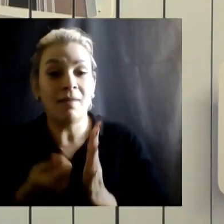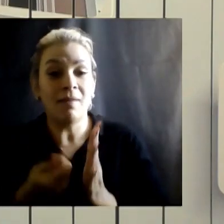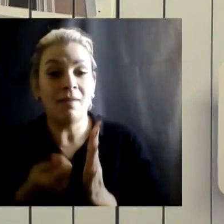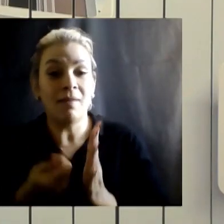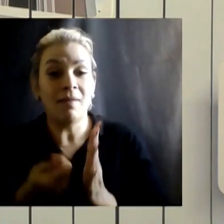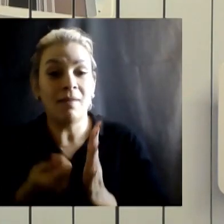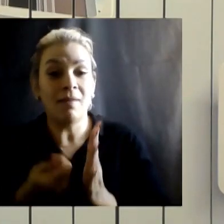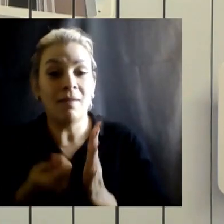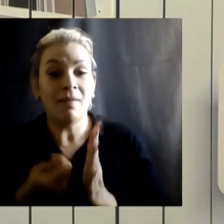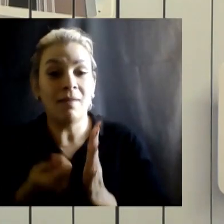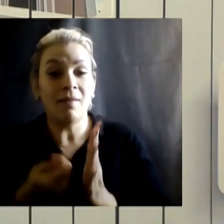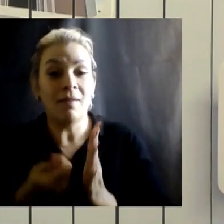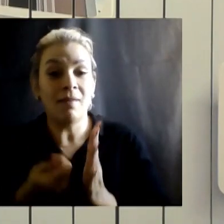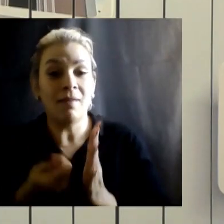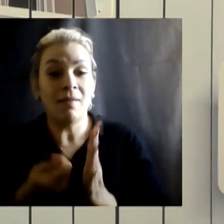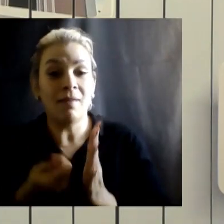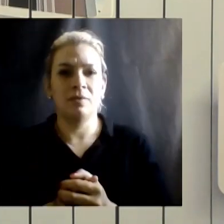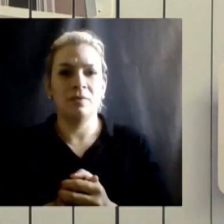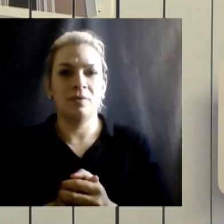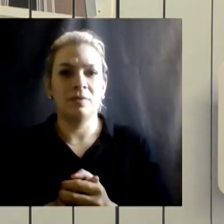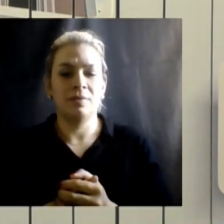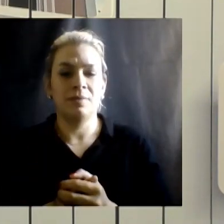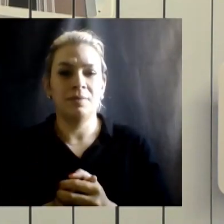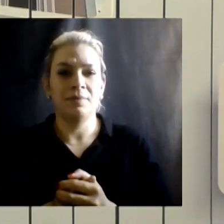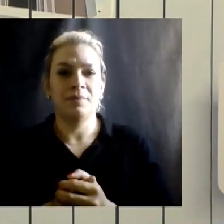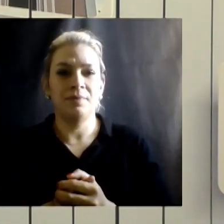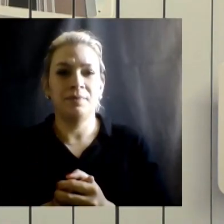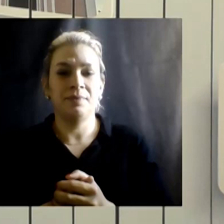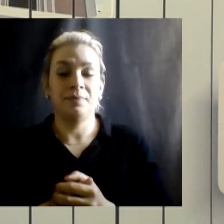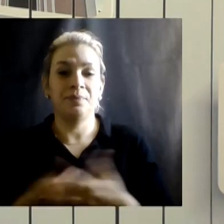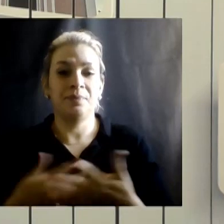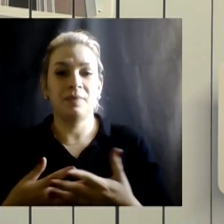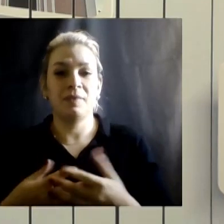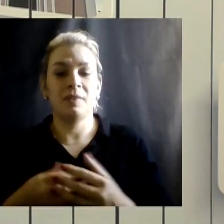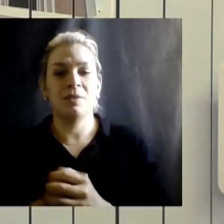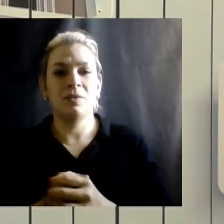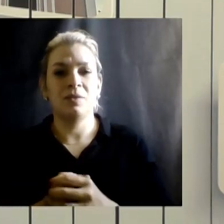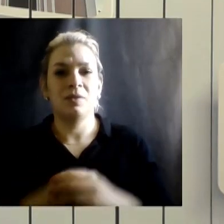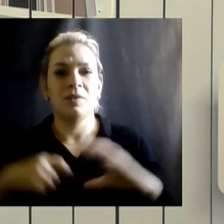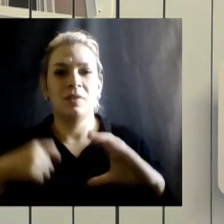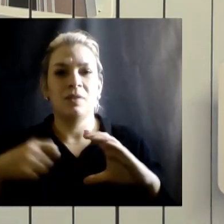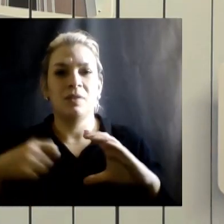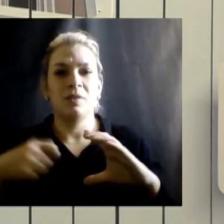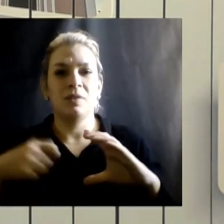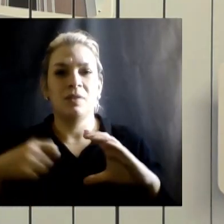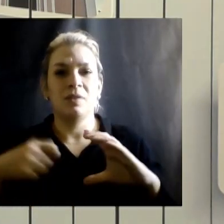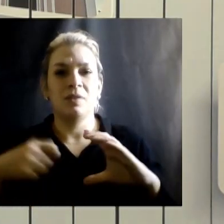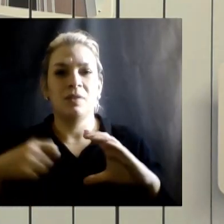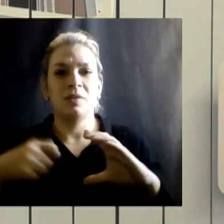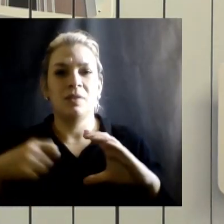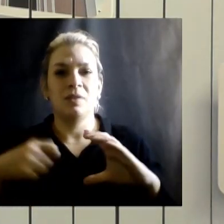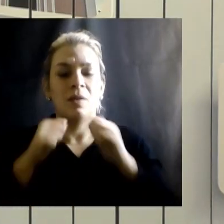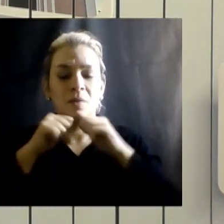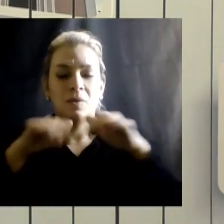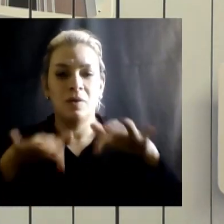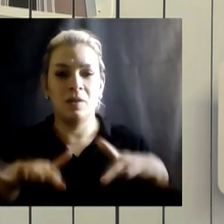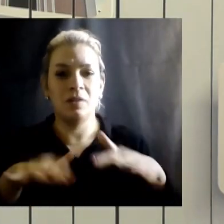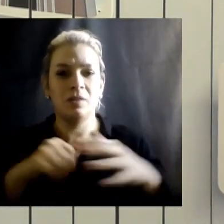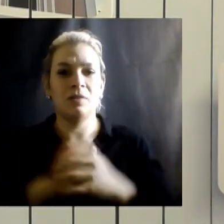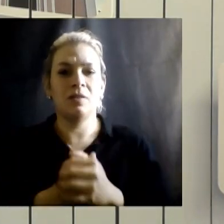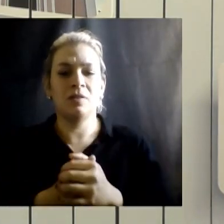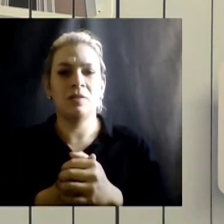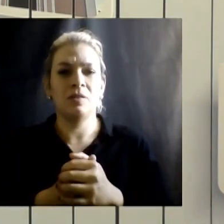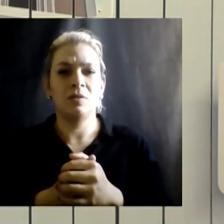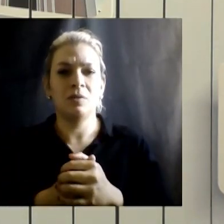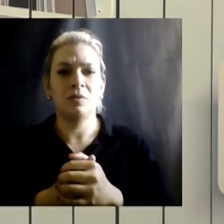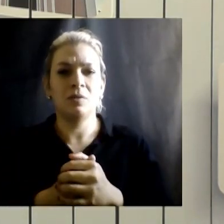A Câmara Municipal de Campinas realizou mais uma reunião solene para homenagear profissionais que dedicaram a